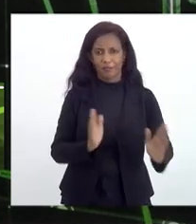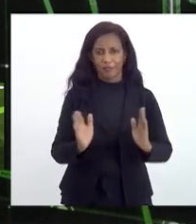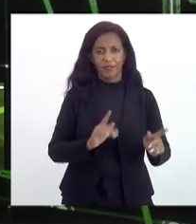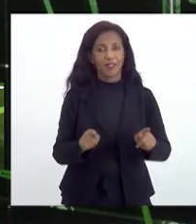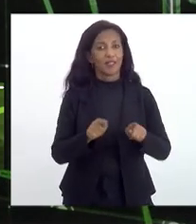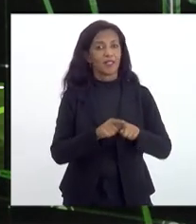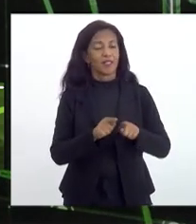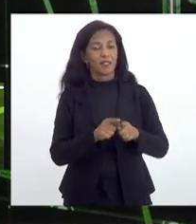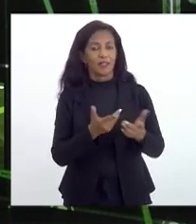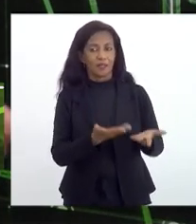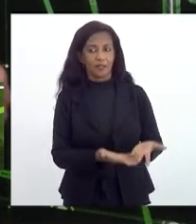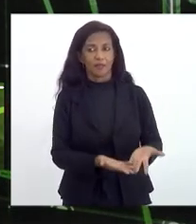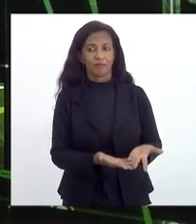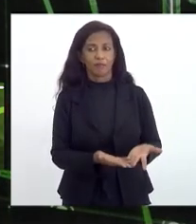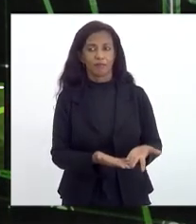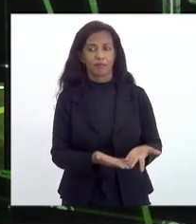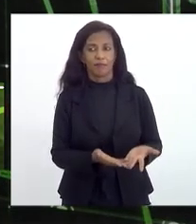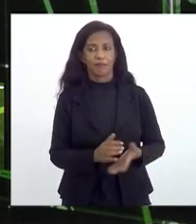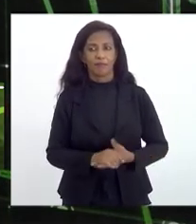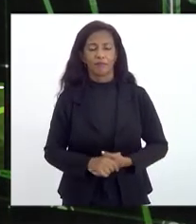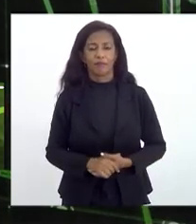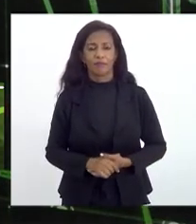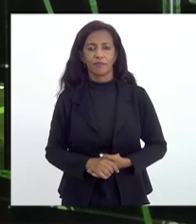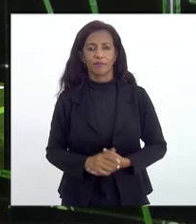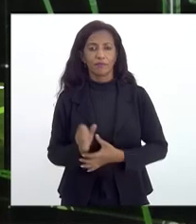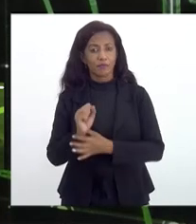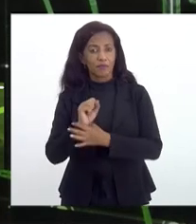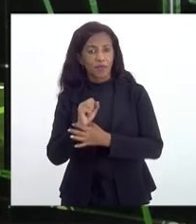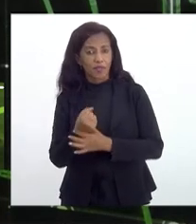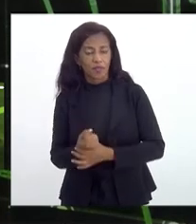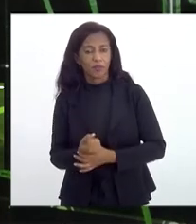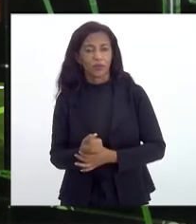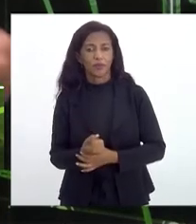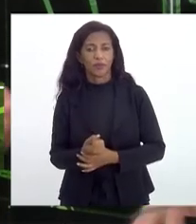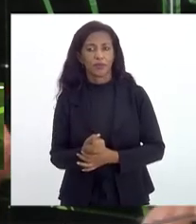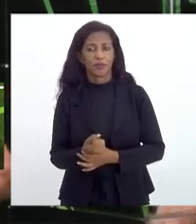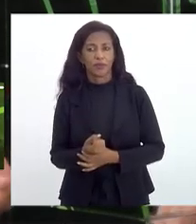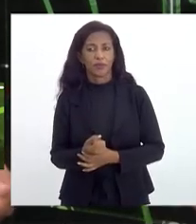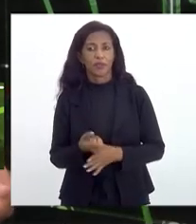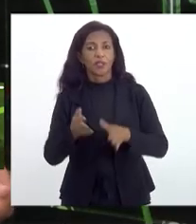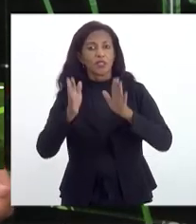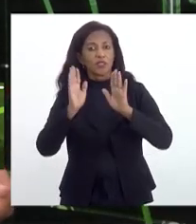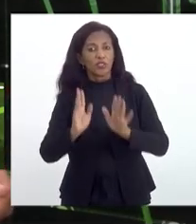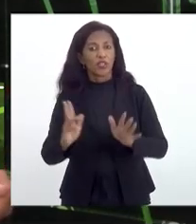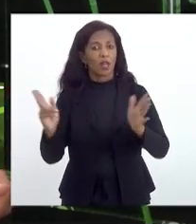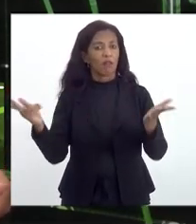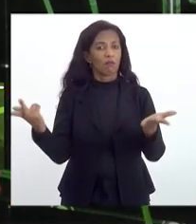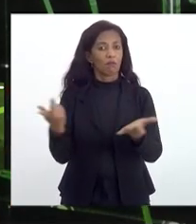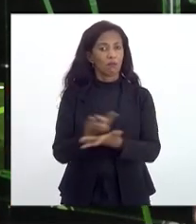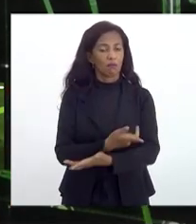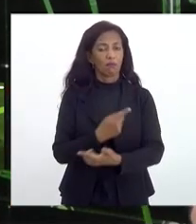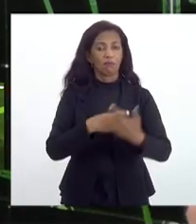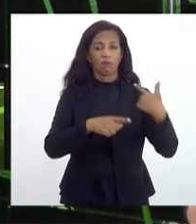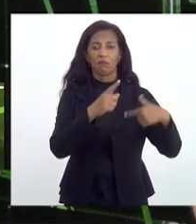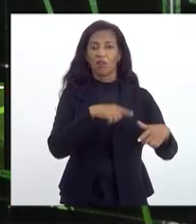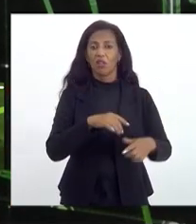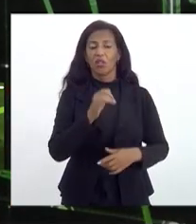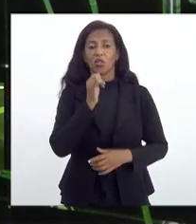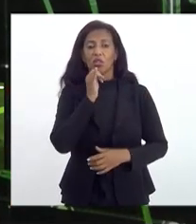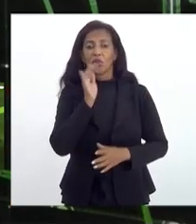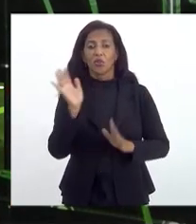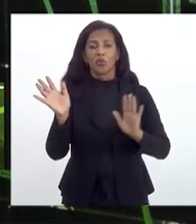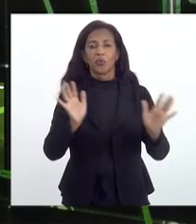tempo, a gente tem a segurança de que é algo que já aconteceu e a gente não fica